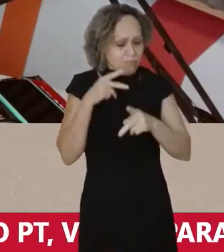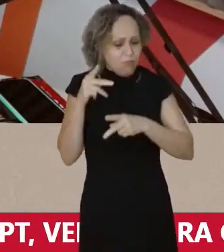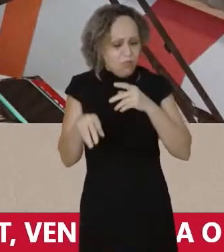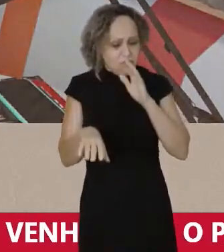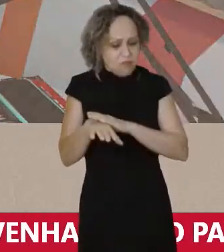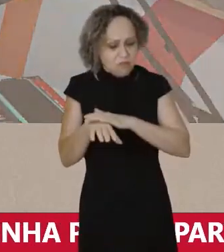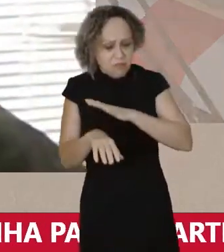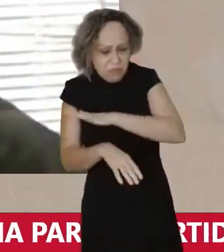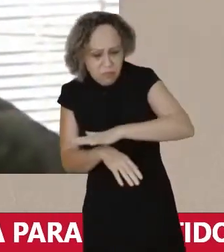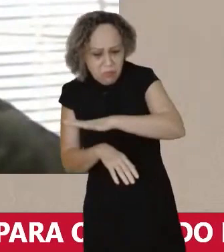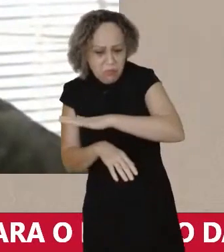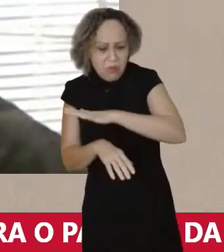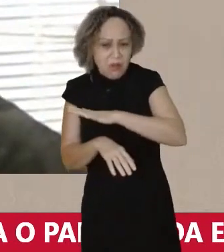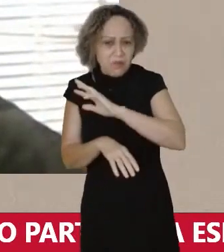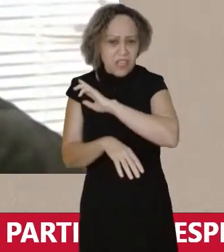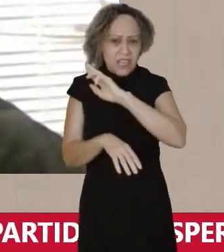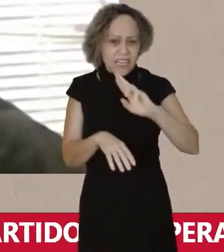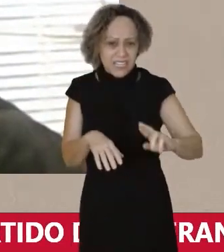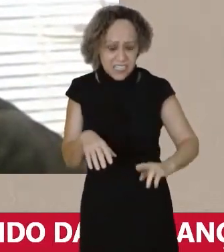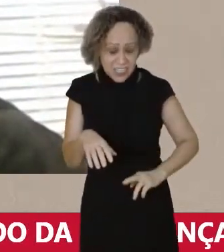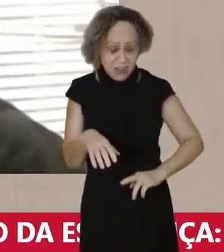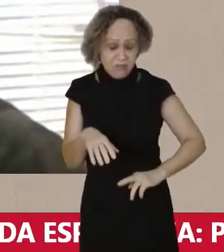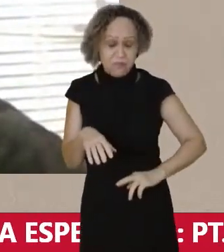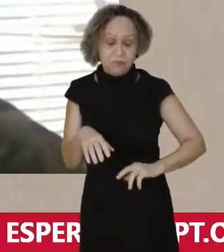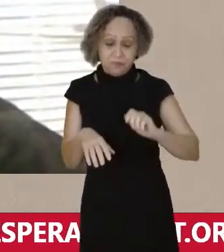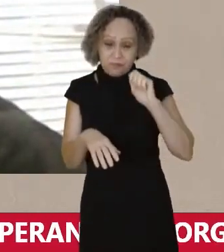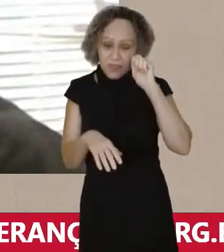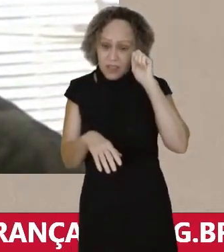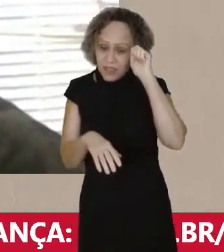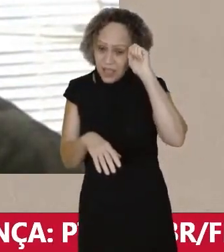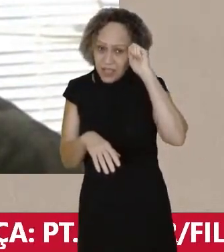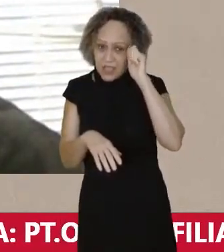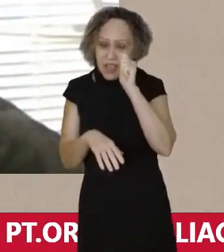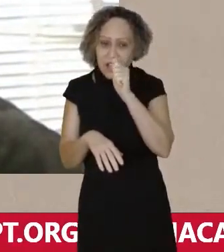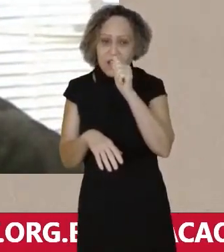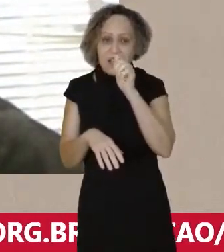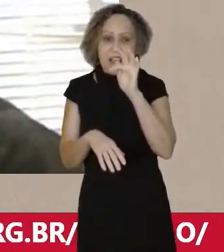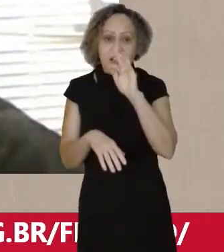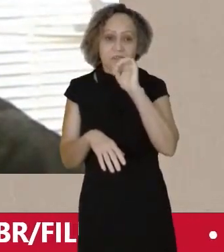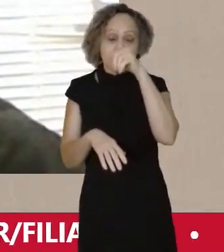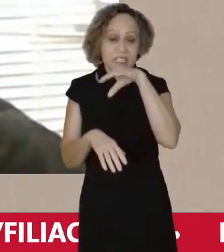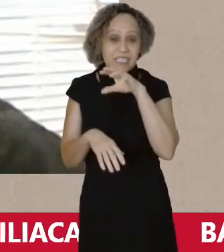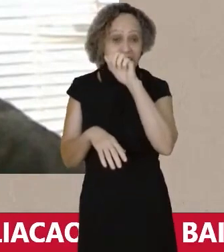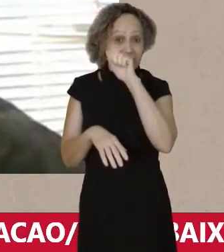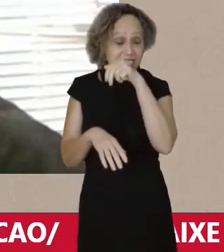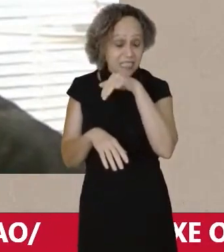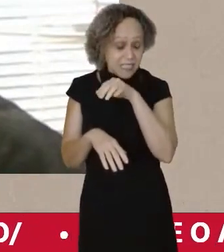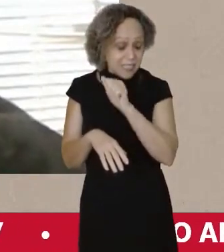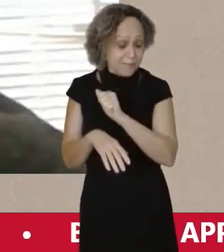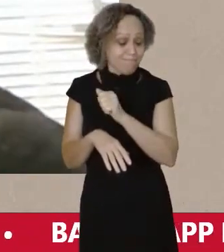povo negro, povo pobre, está vivendo no Brasil. Eu gostaria muito de